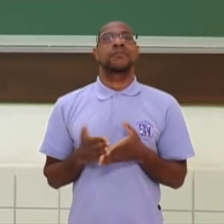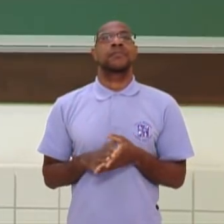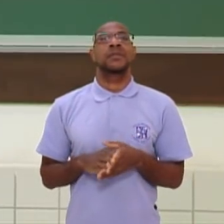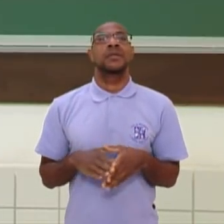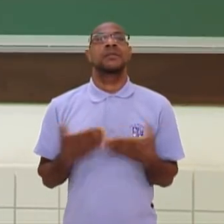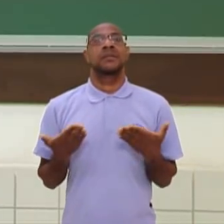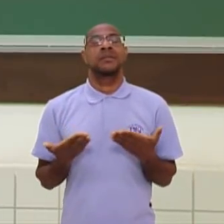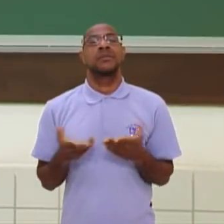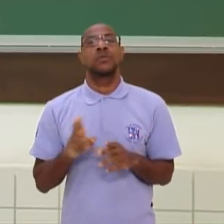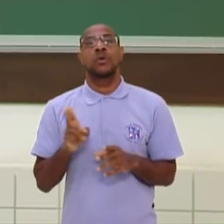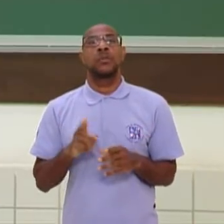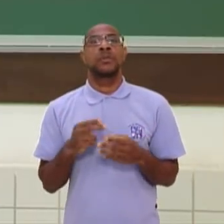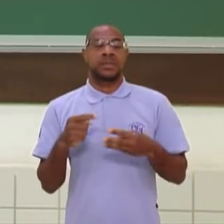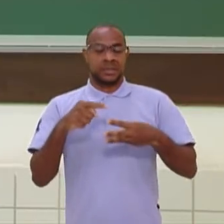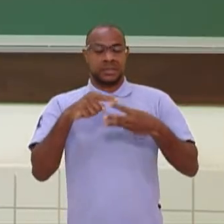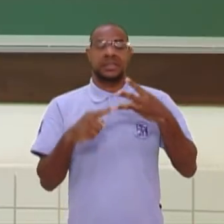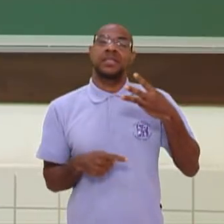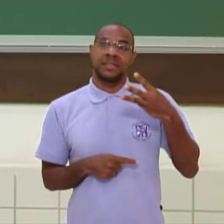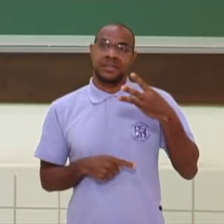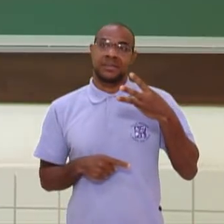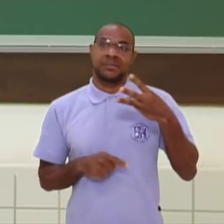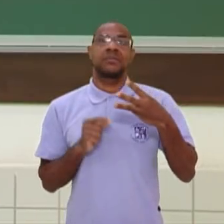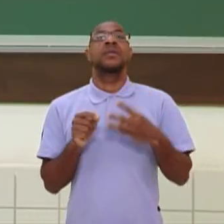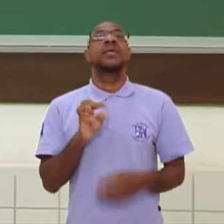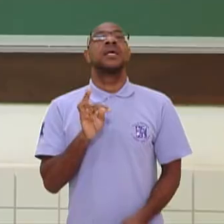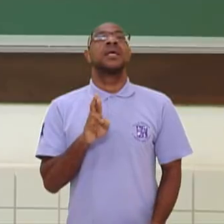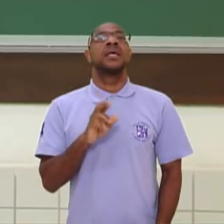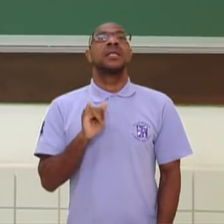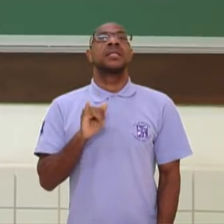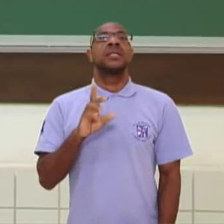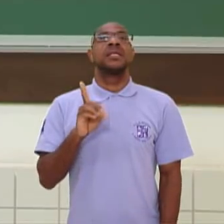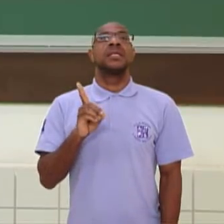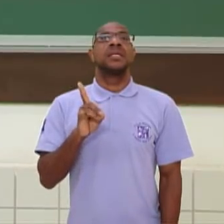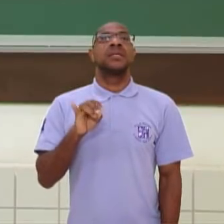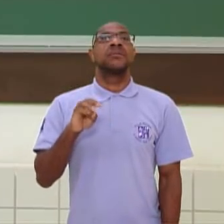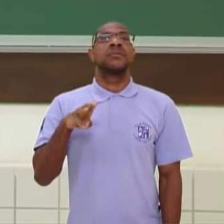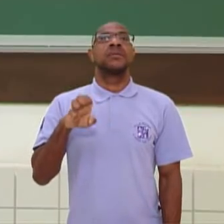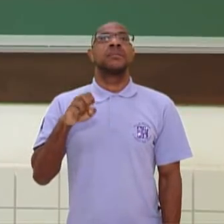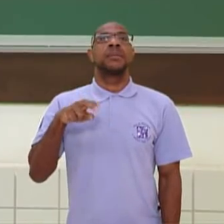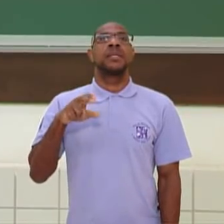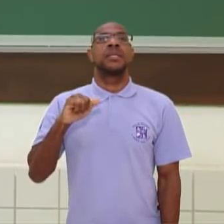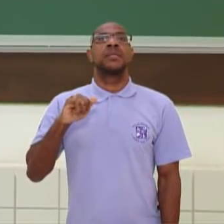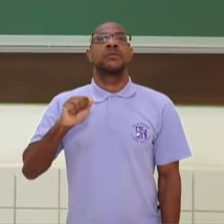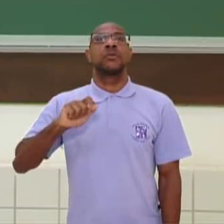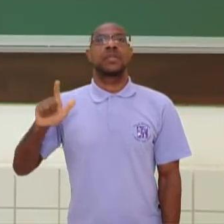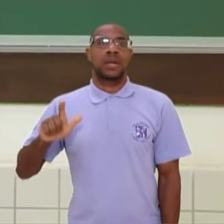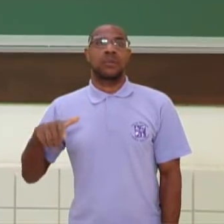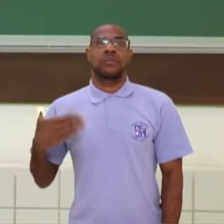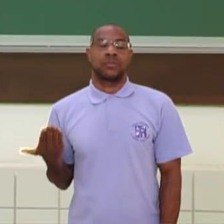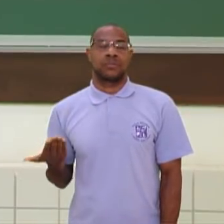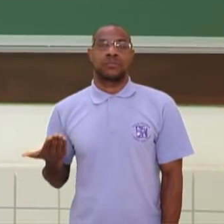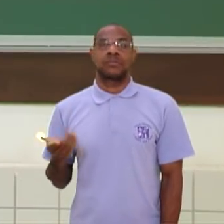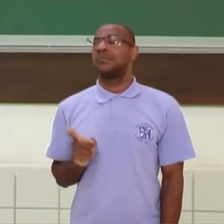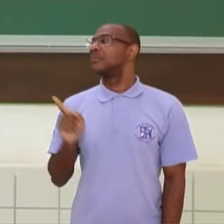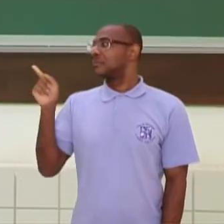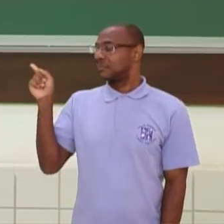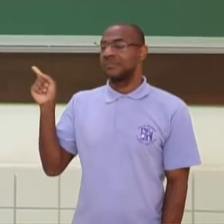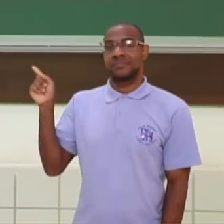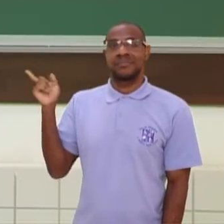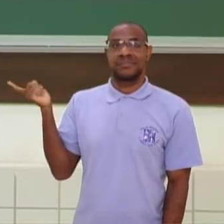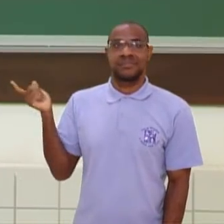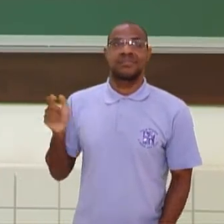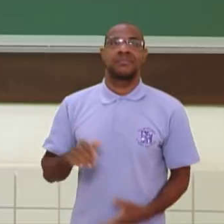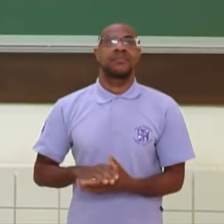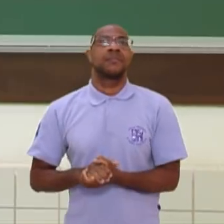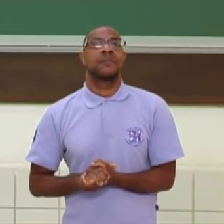ela trabalha com três dimensões, no sentido tridimensional. Então, a gente vai estar pegando esses dois eixos que eu falei para vocês ali, eu vou acrescentar um